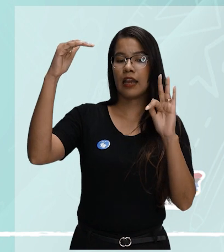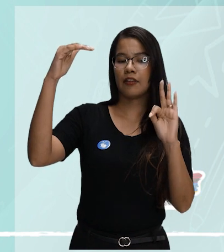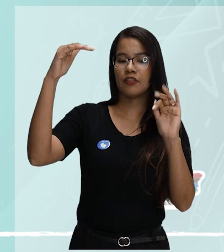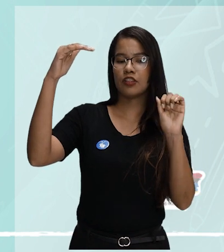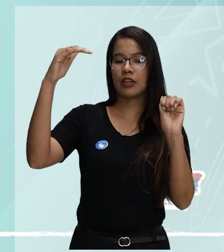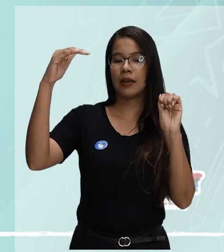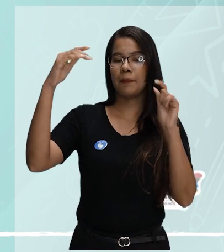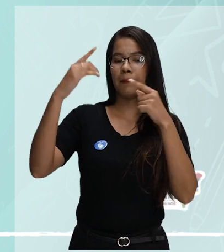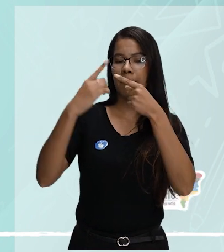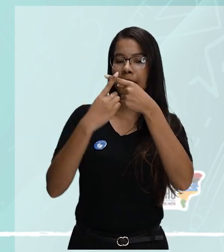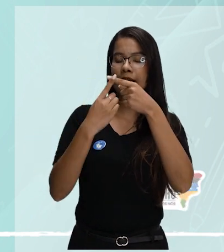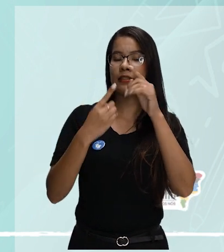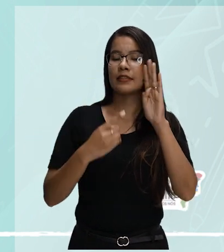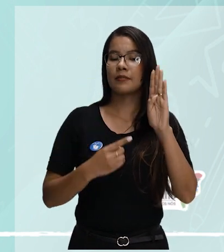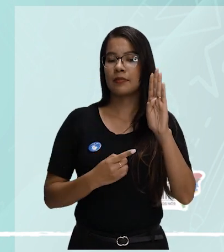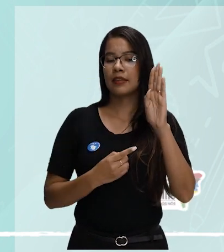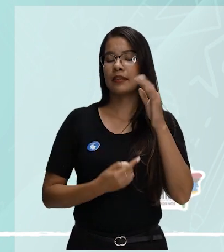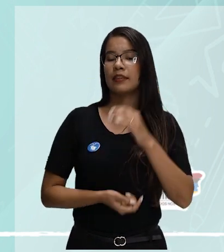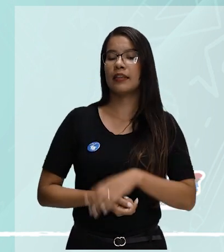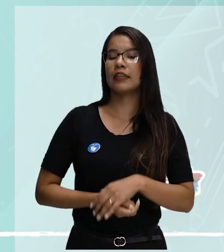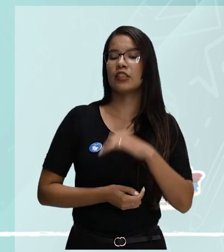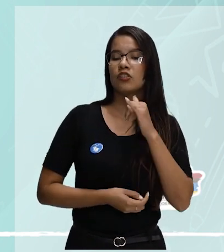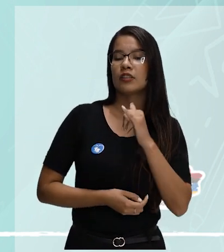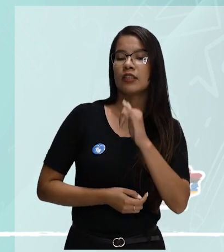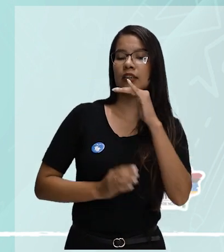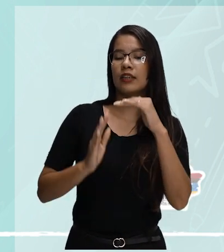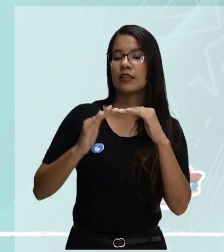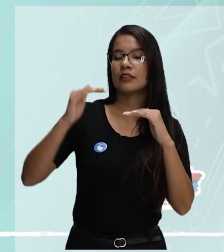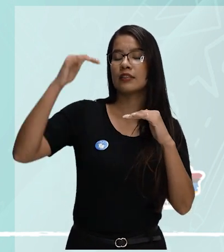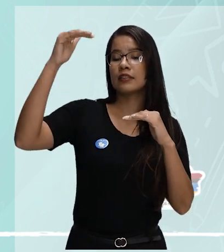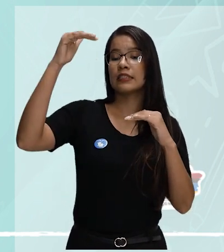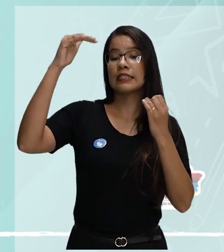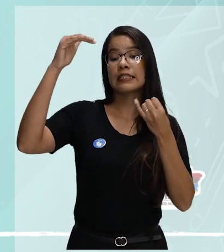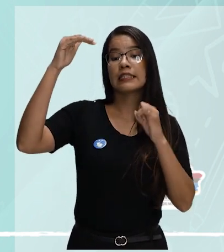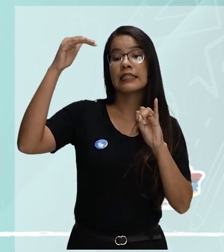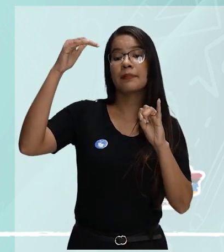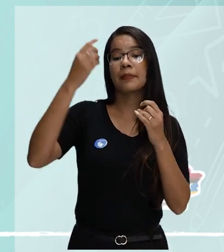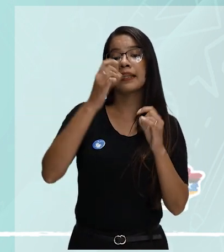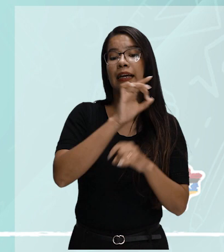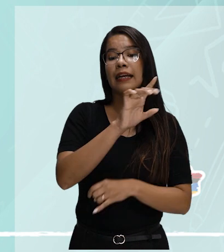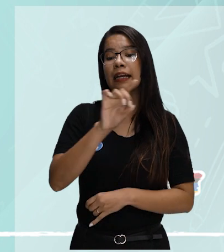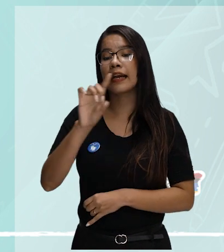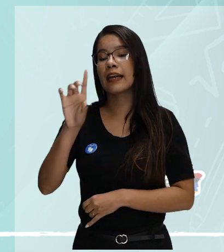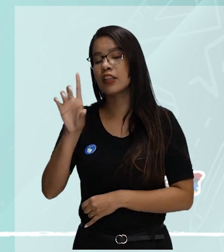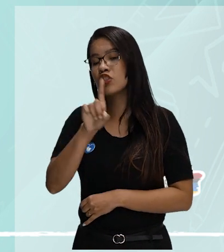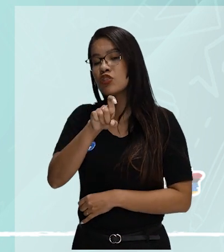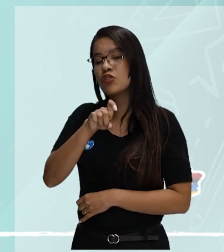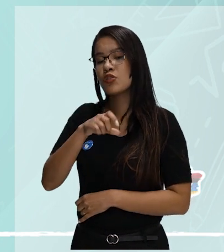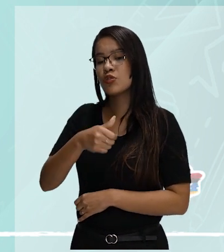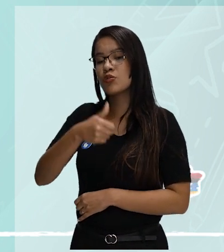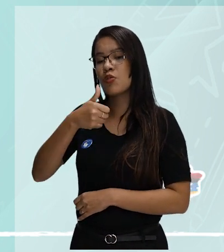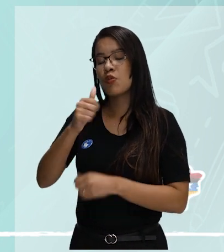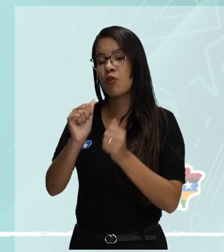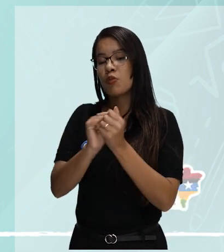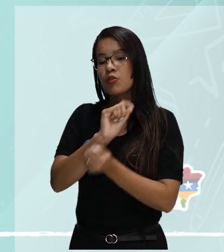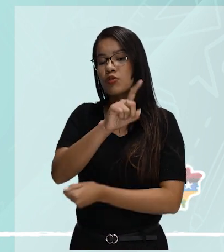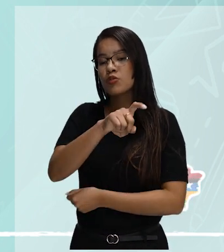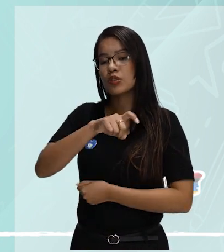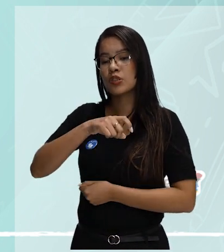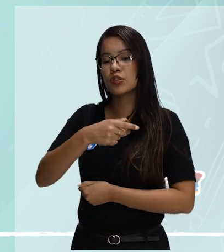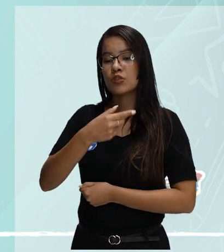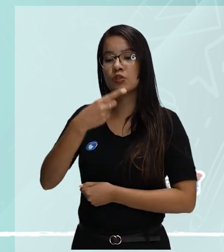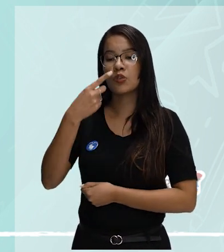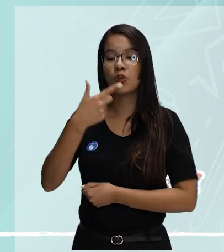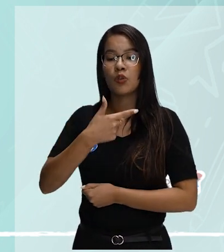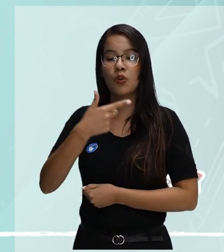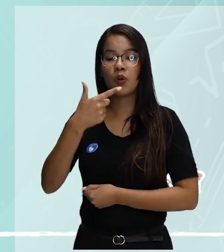dita crescente se para cada x1, x2 pertencente ao conjunto A, com esse x2 maior